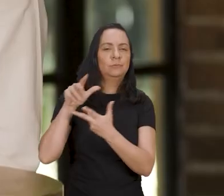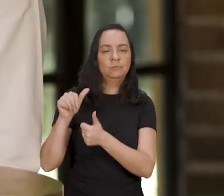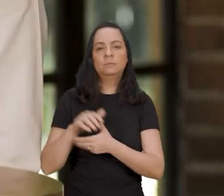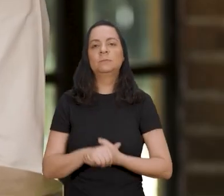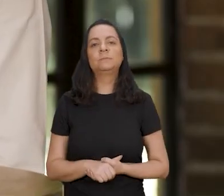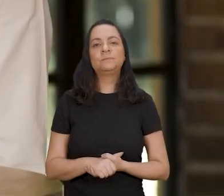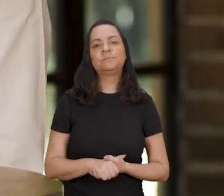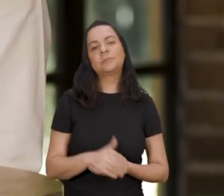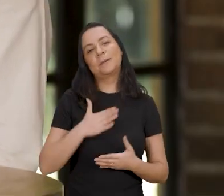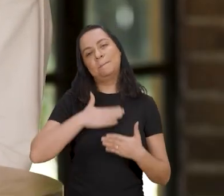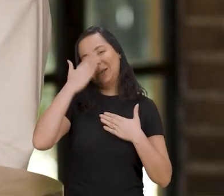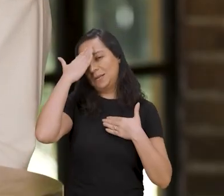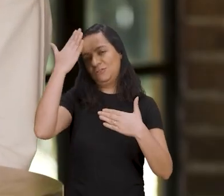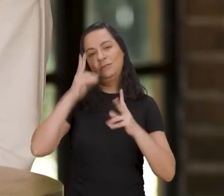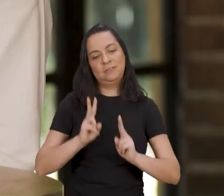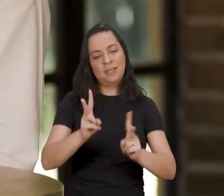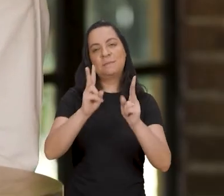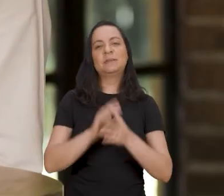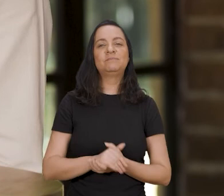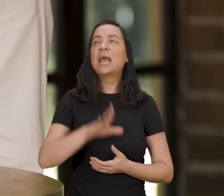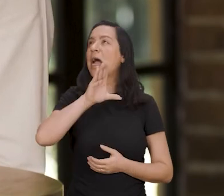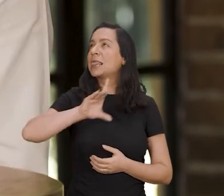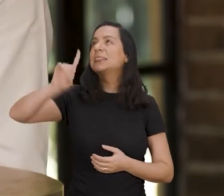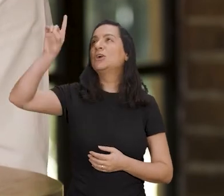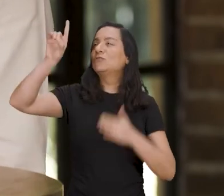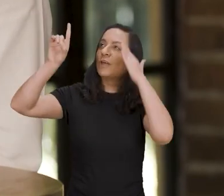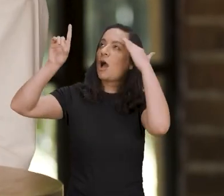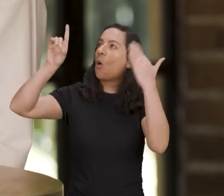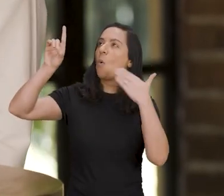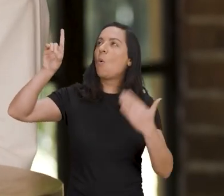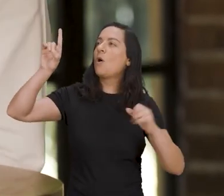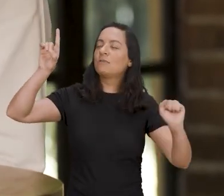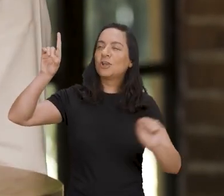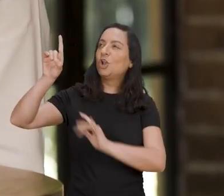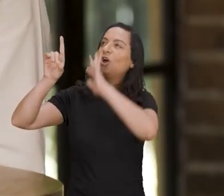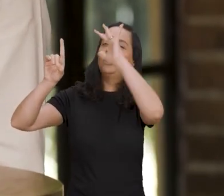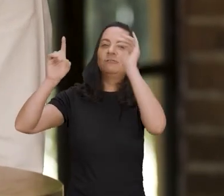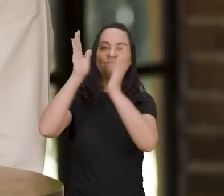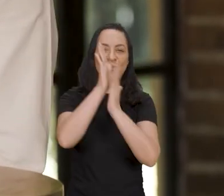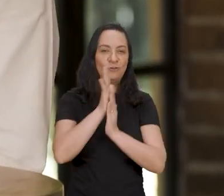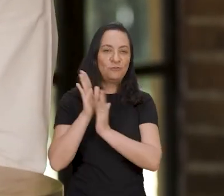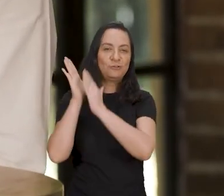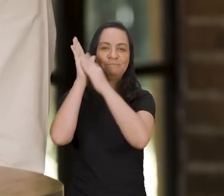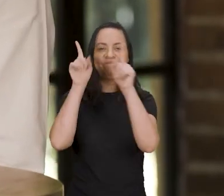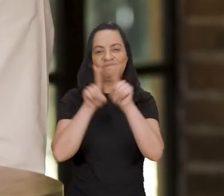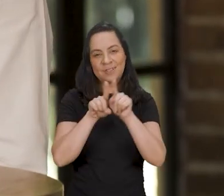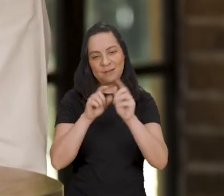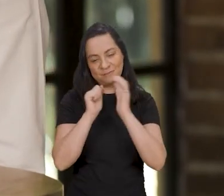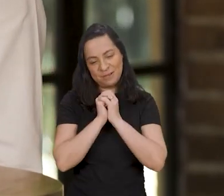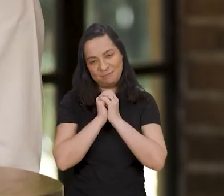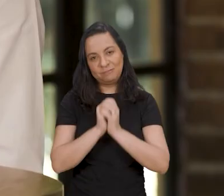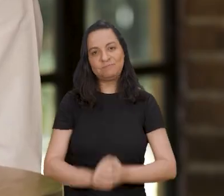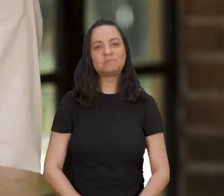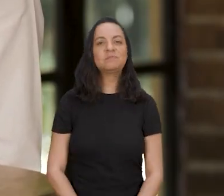terra. A minha eterna gratidão a Ele a honra, a Ele a glória, a Ele o louvor